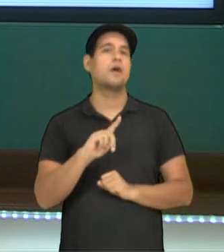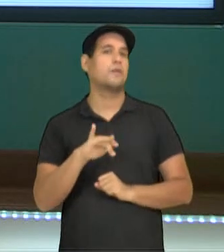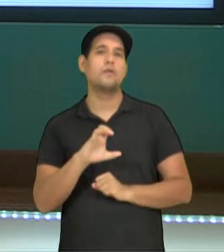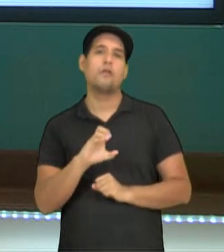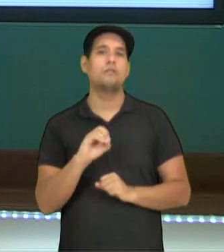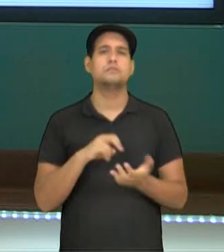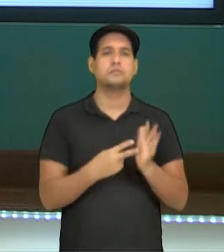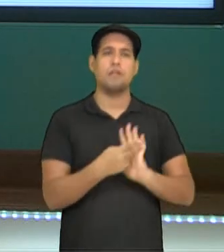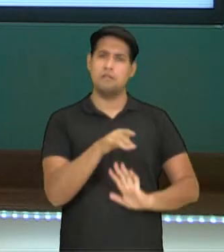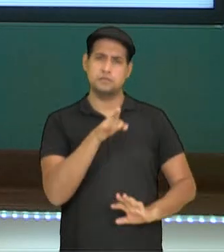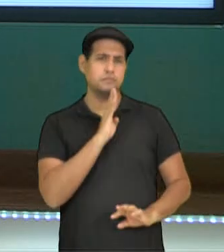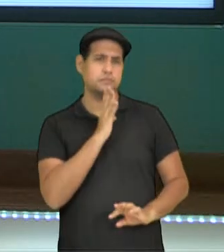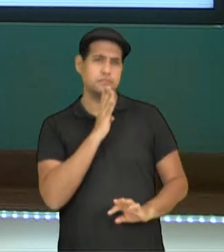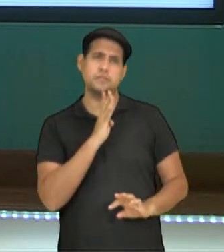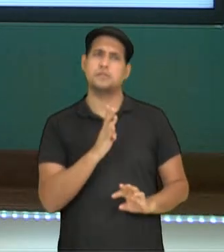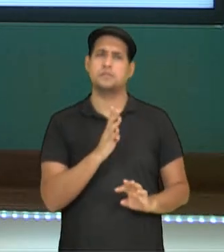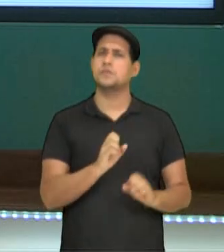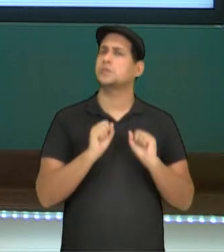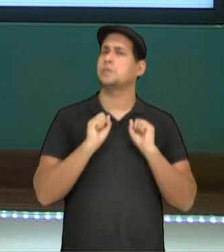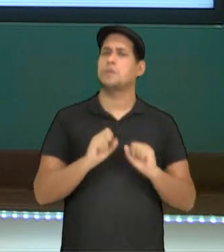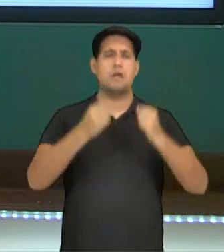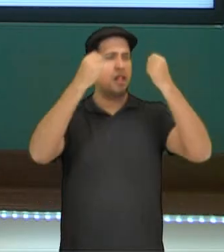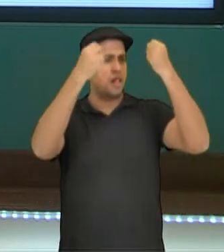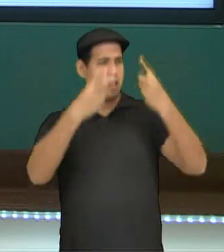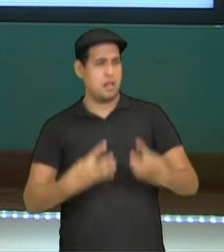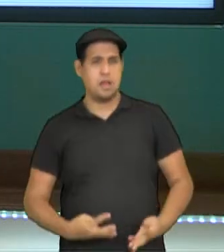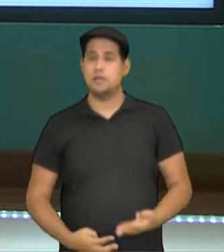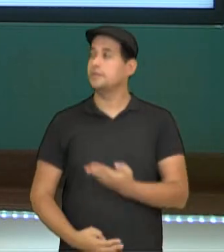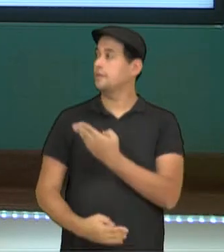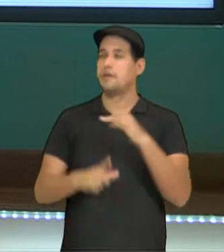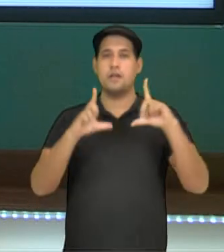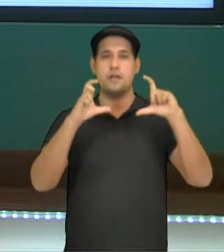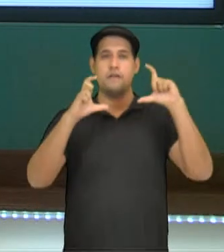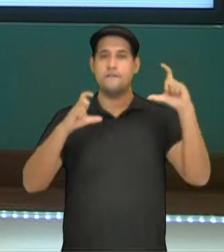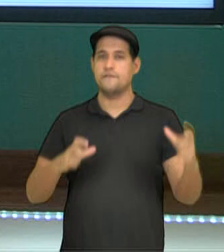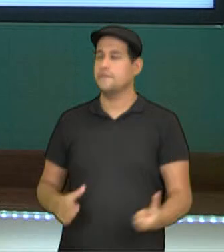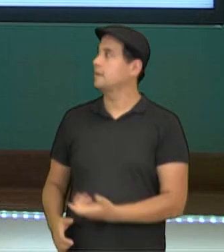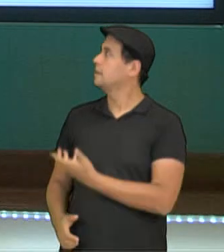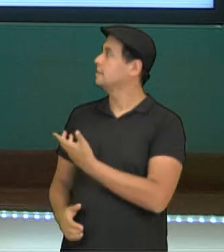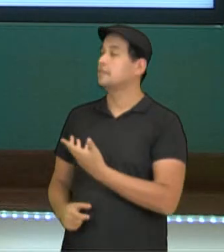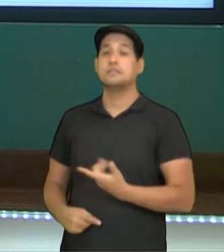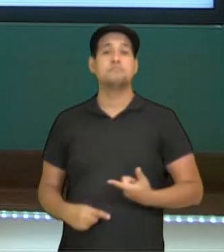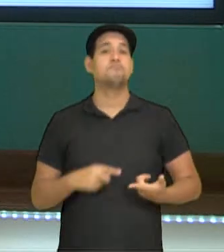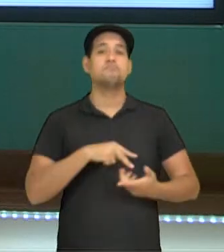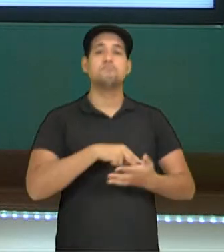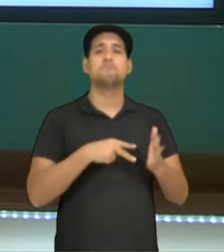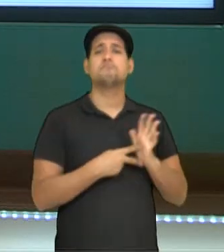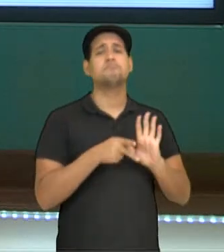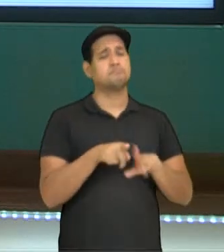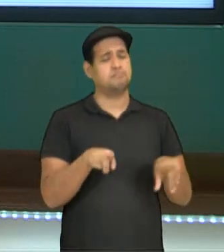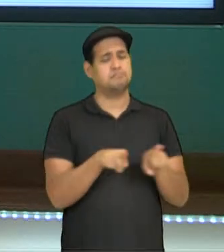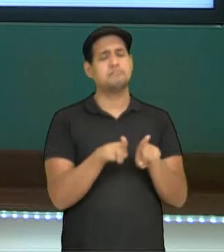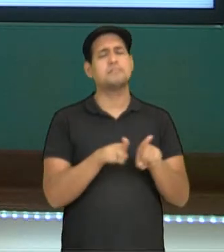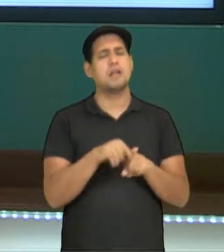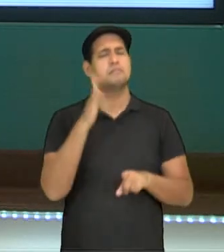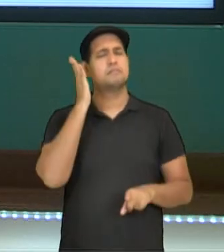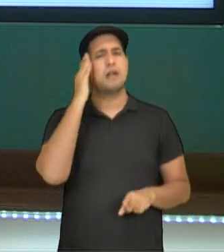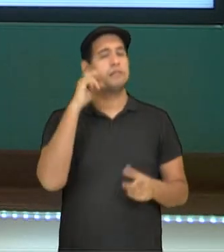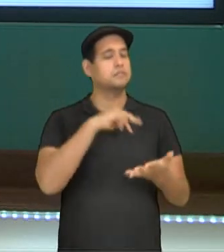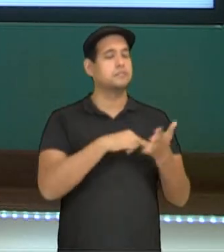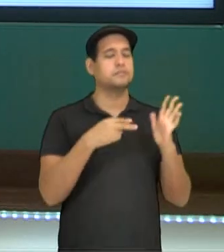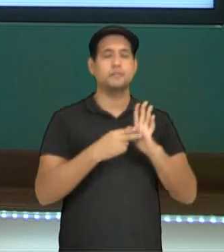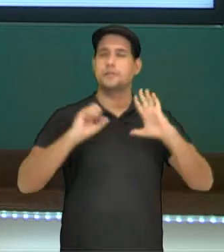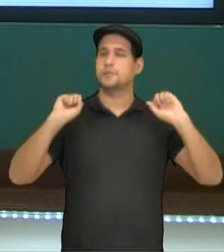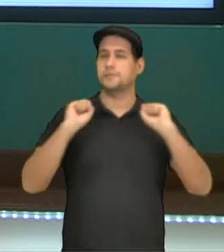você tem um conhecimento, você pode dizer sobre essa imagem, é porque você também sabe o que significa esse